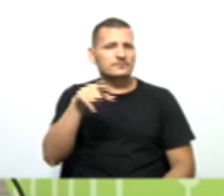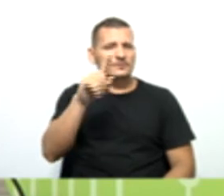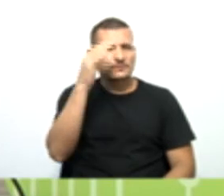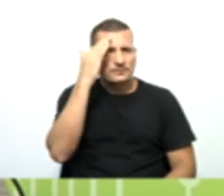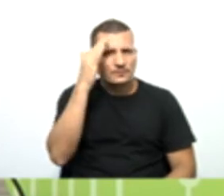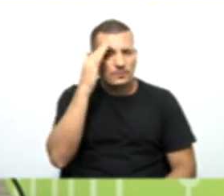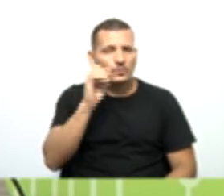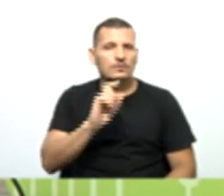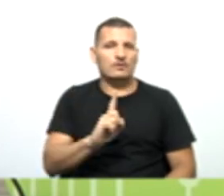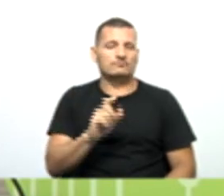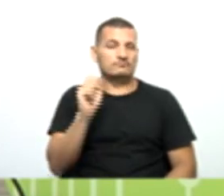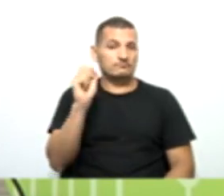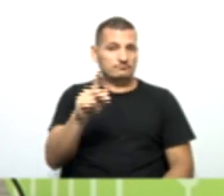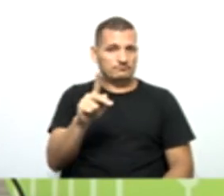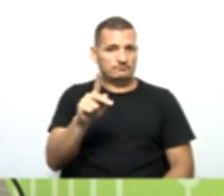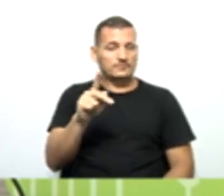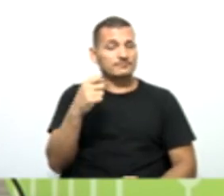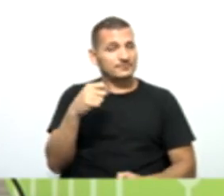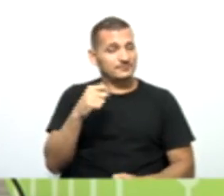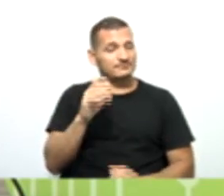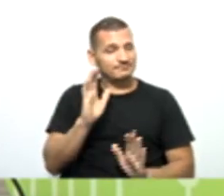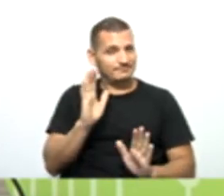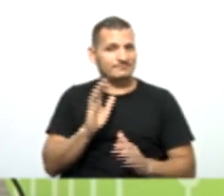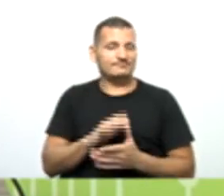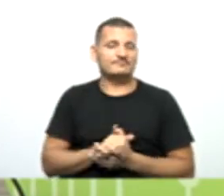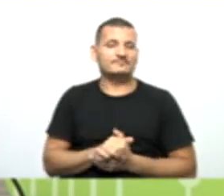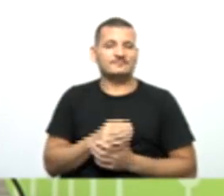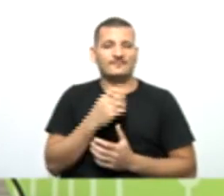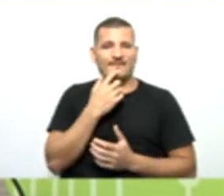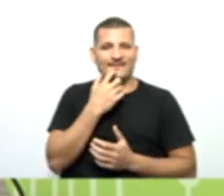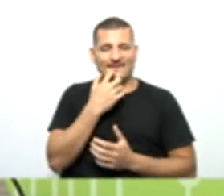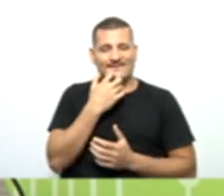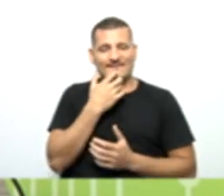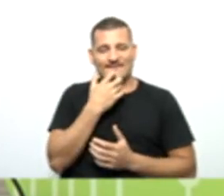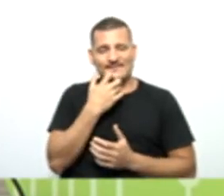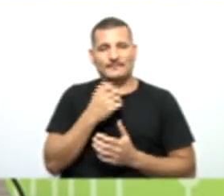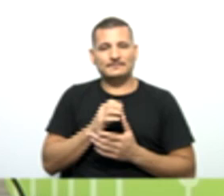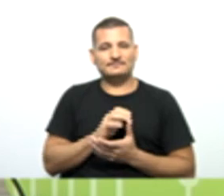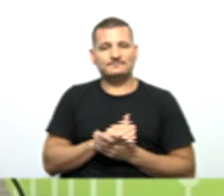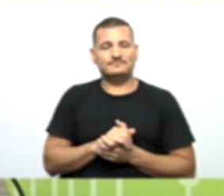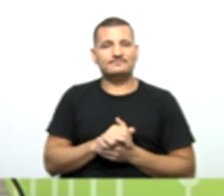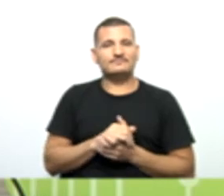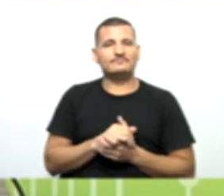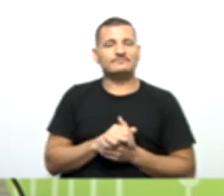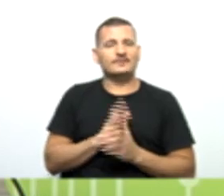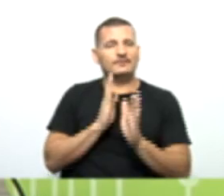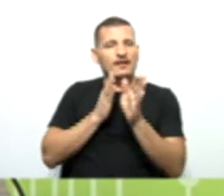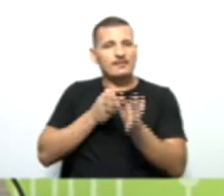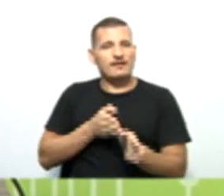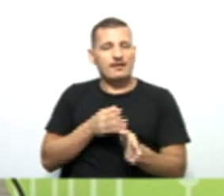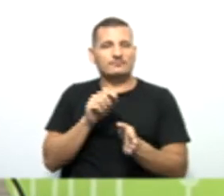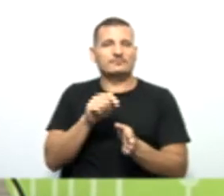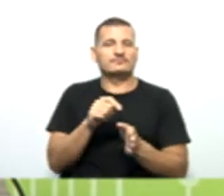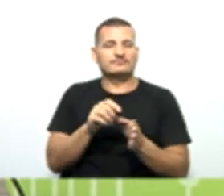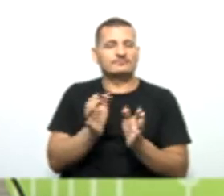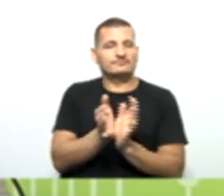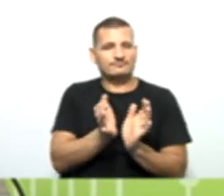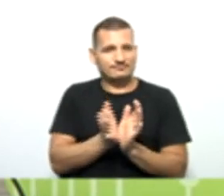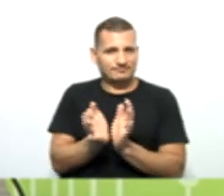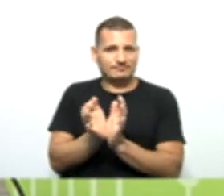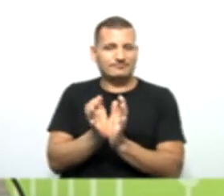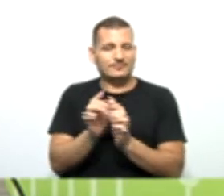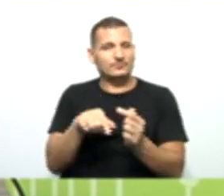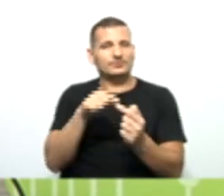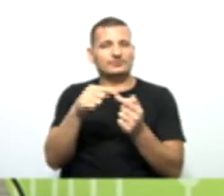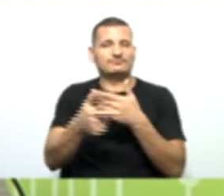nossas respostas, beleza? A gente tem que alinhar as expectativas, não é isso? Não é papel da equipe do projeto? Então, mandem para a gente o que vocês